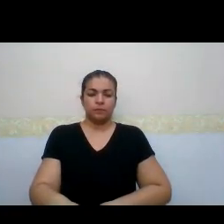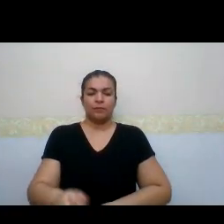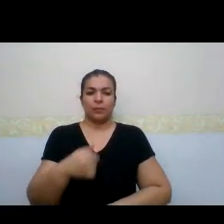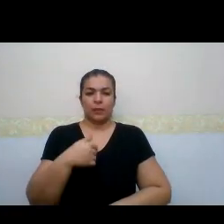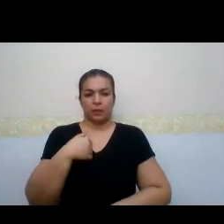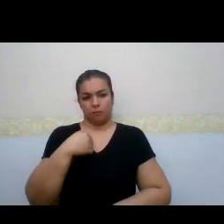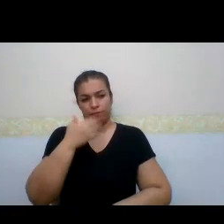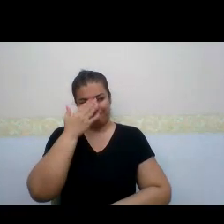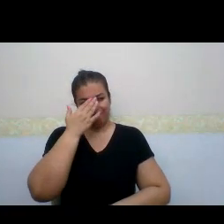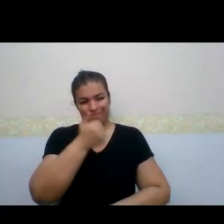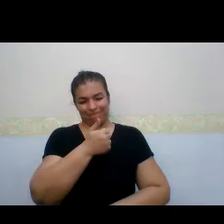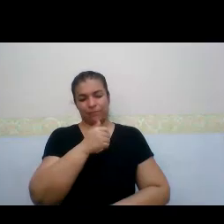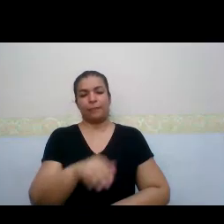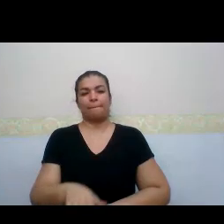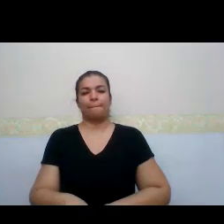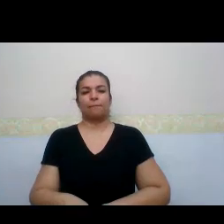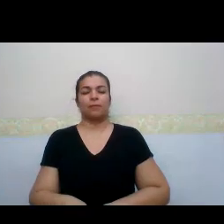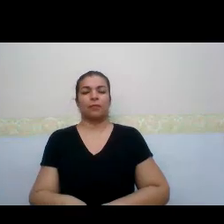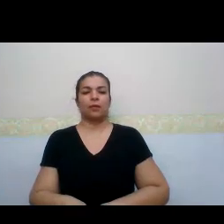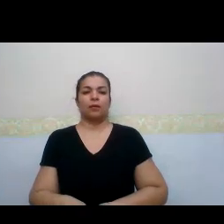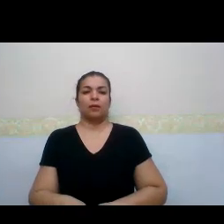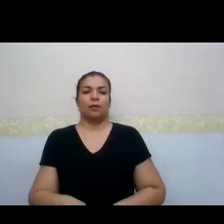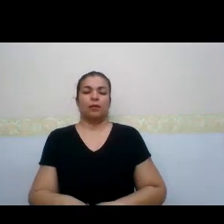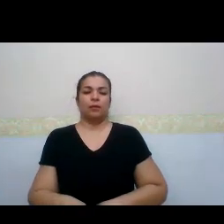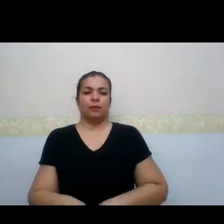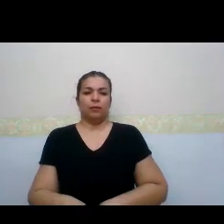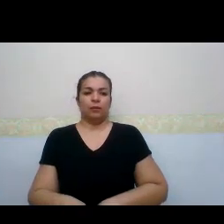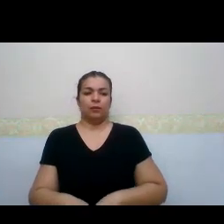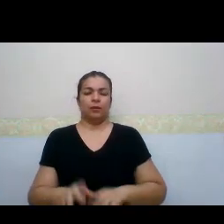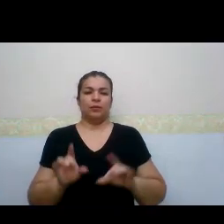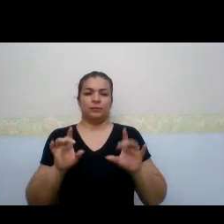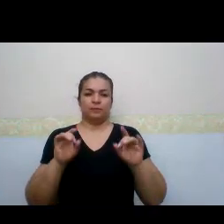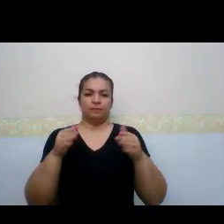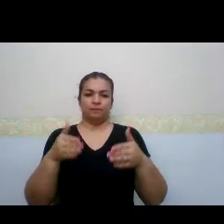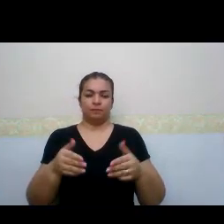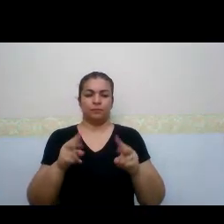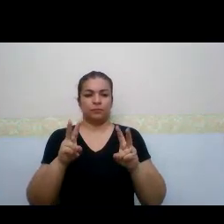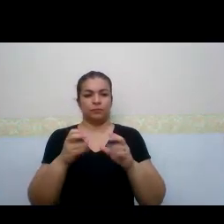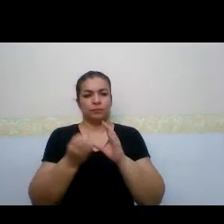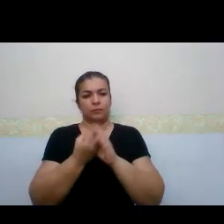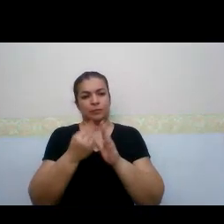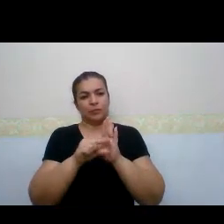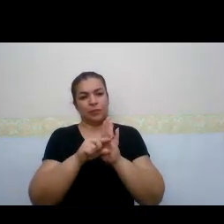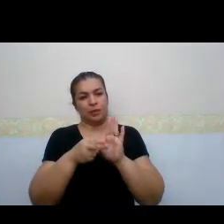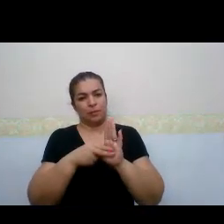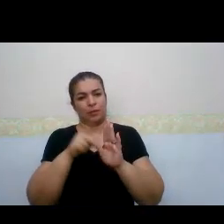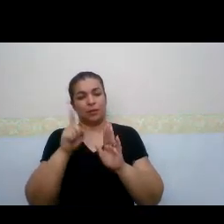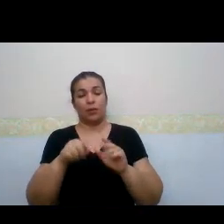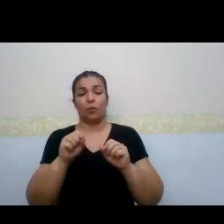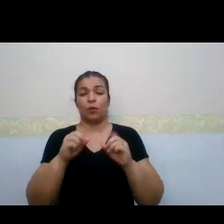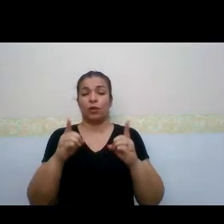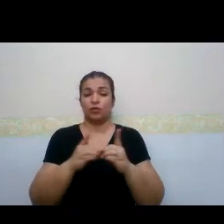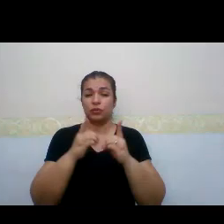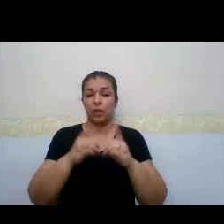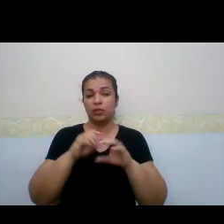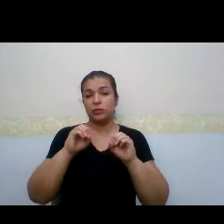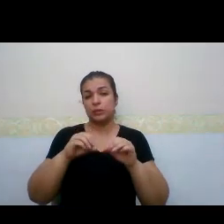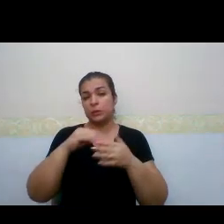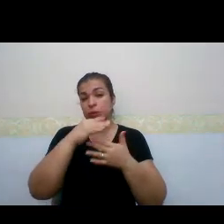agradeço. Especificidades a serem consideradas na elaboração, né, da ementa. A didática para o ensino de Libras, ela